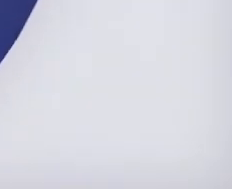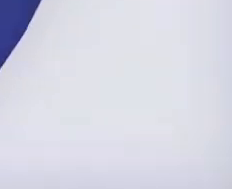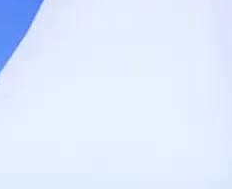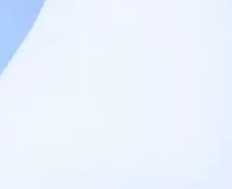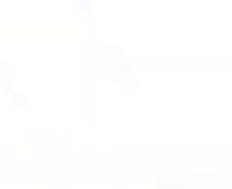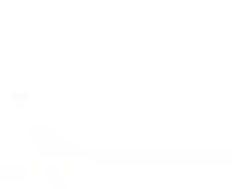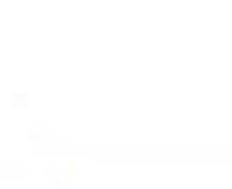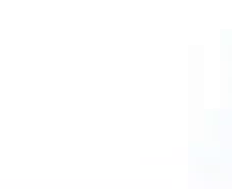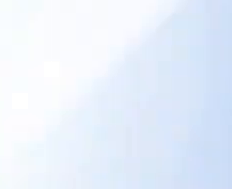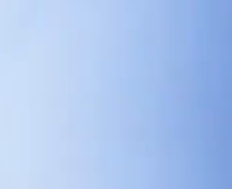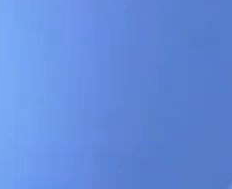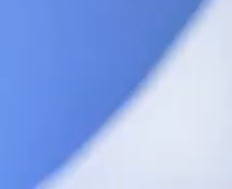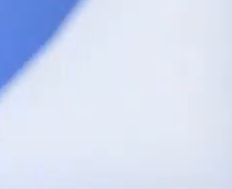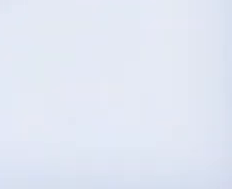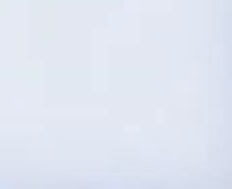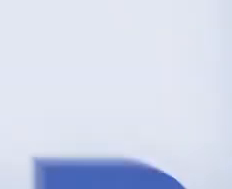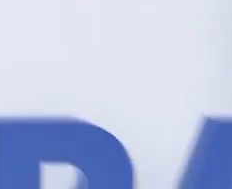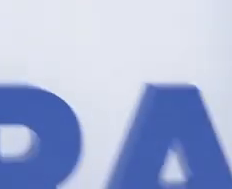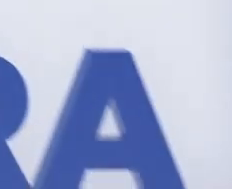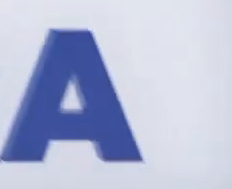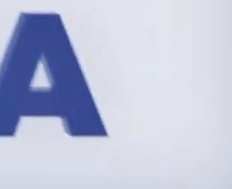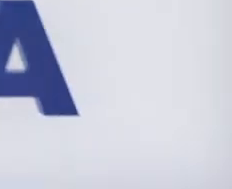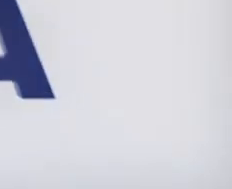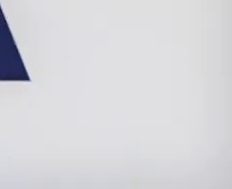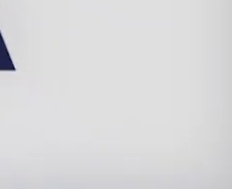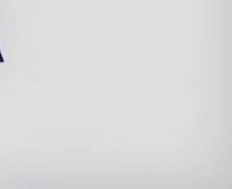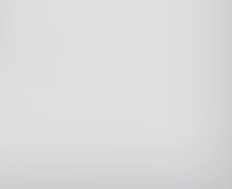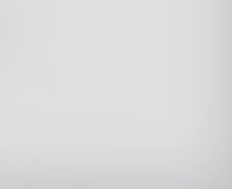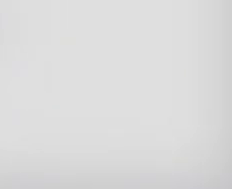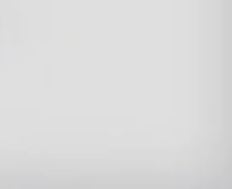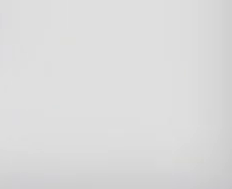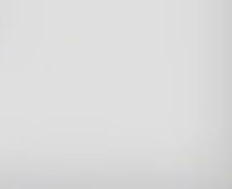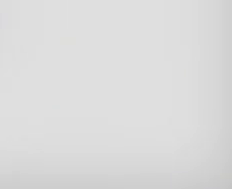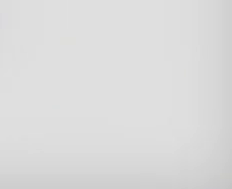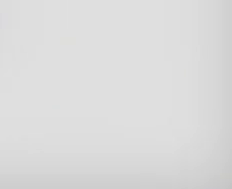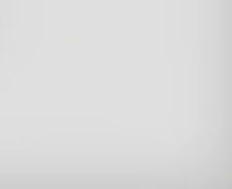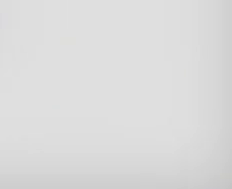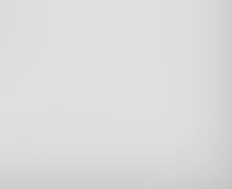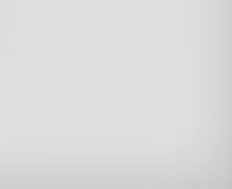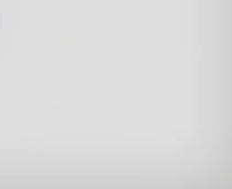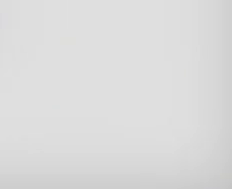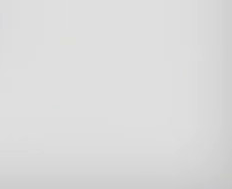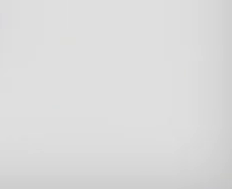TV Câmara Campinas.